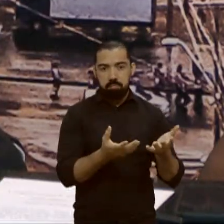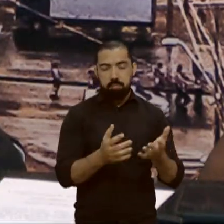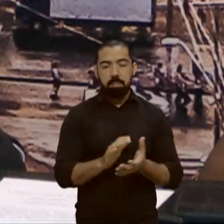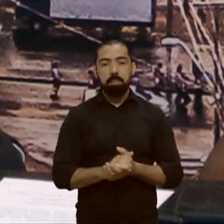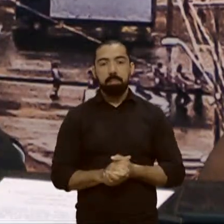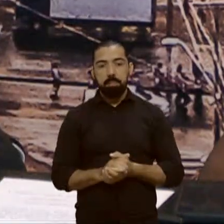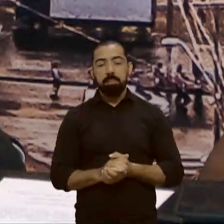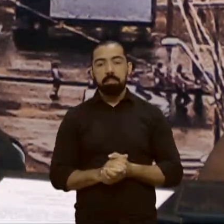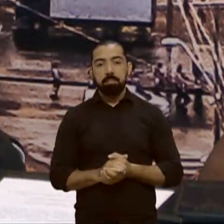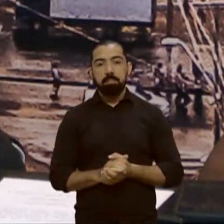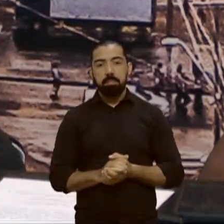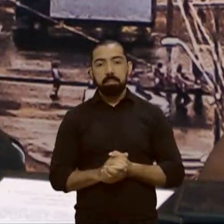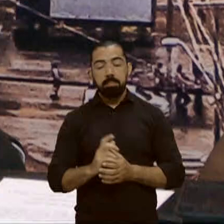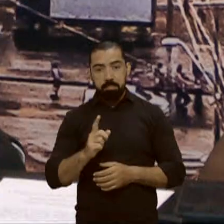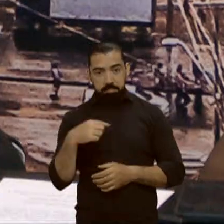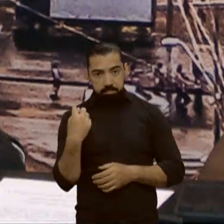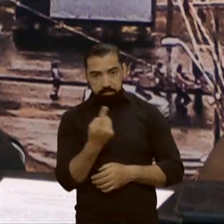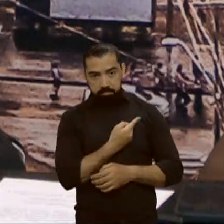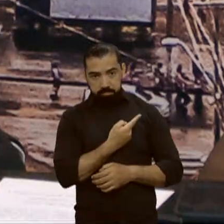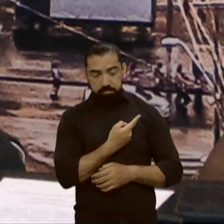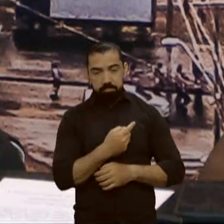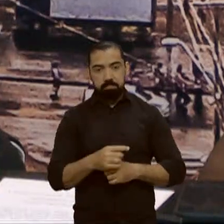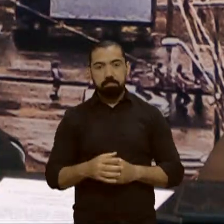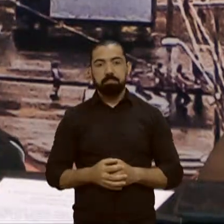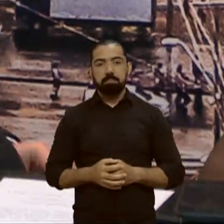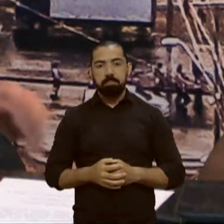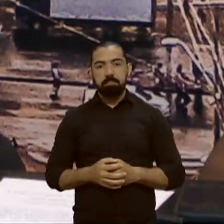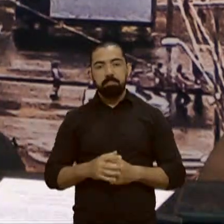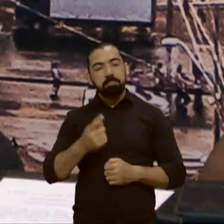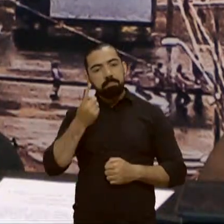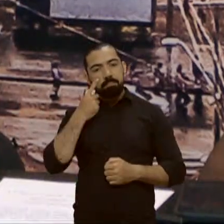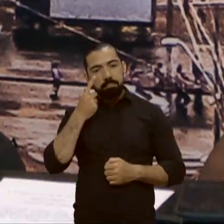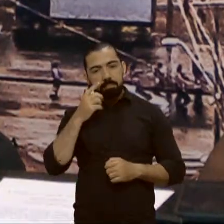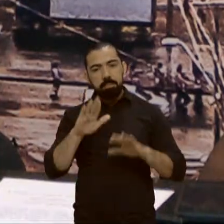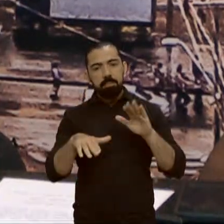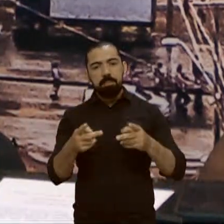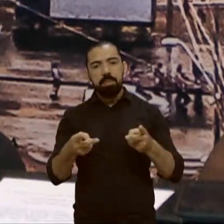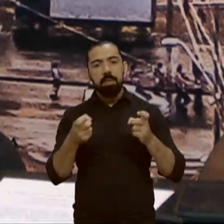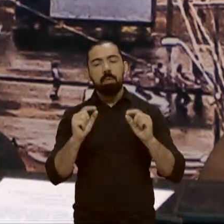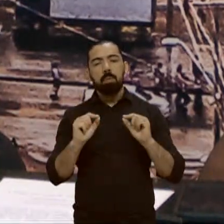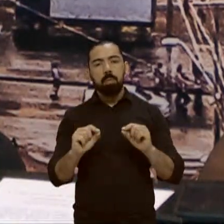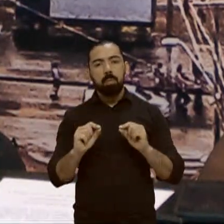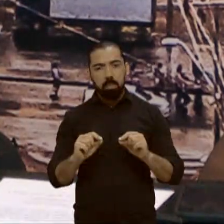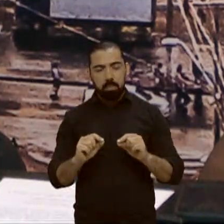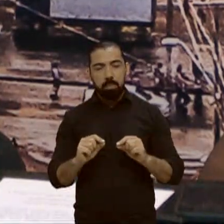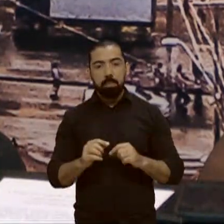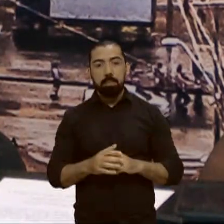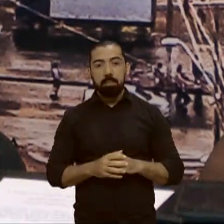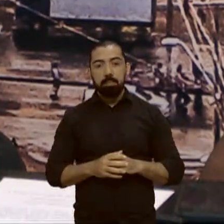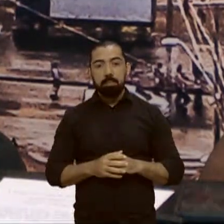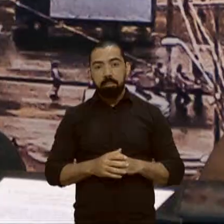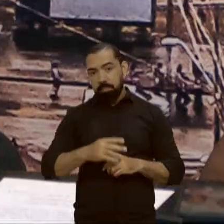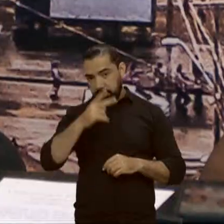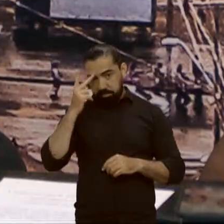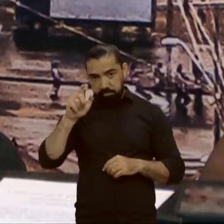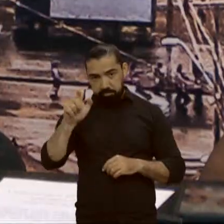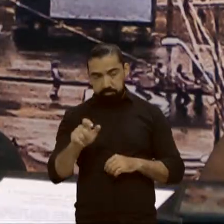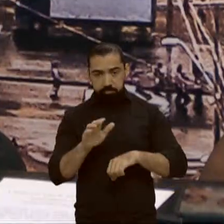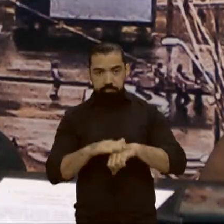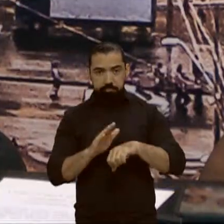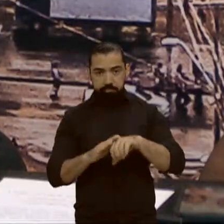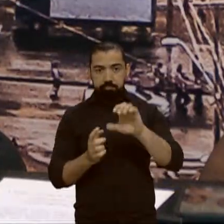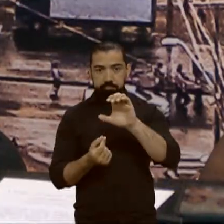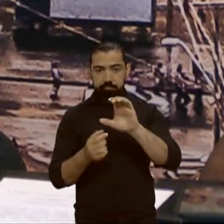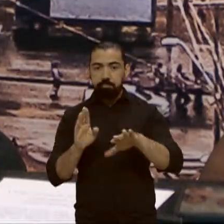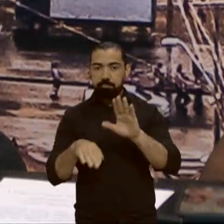E nós verificamos muitas vezes que o consumidor infelizmente é lesado,